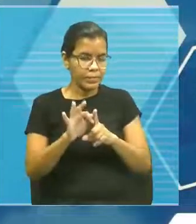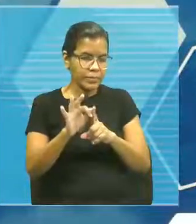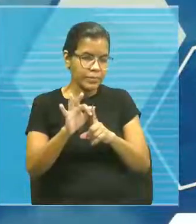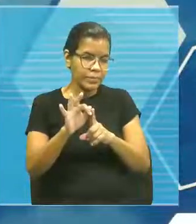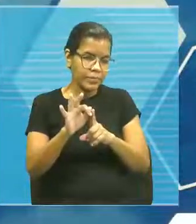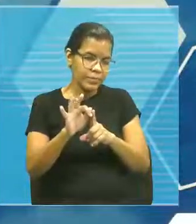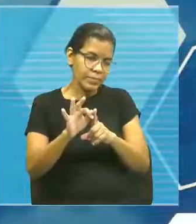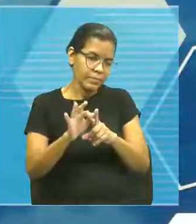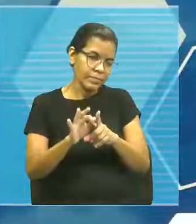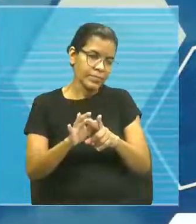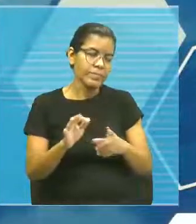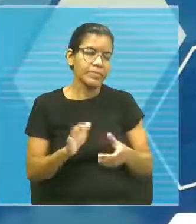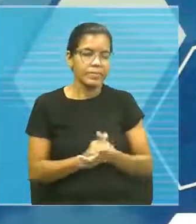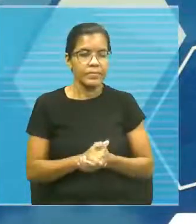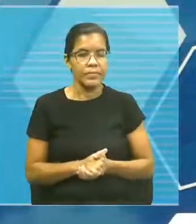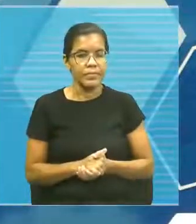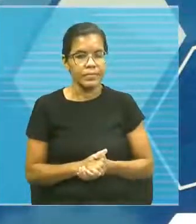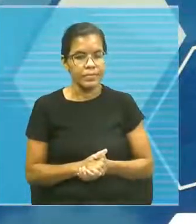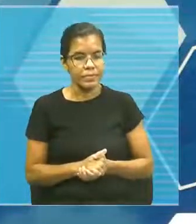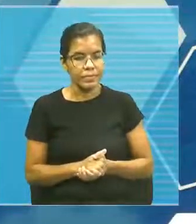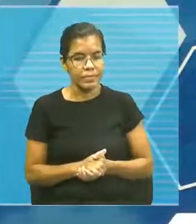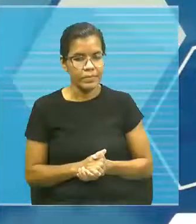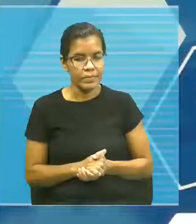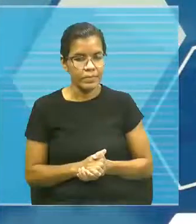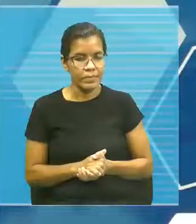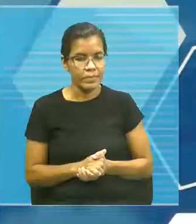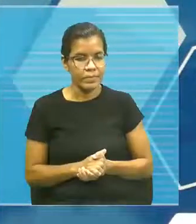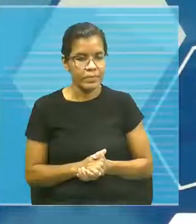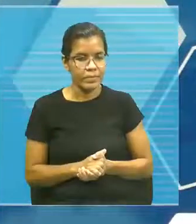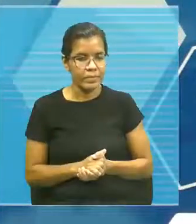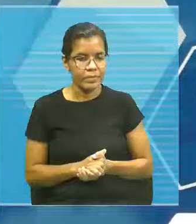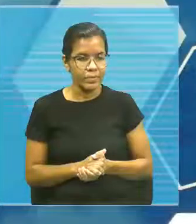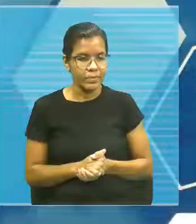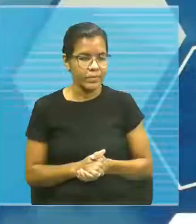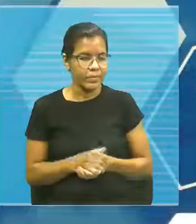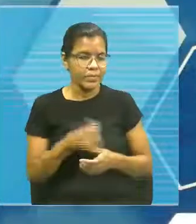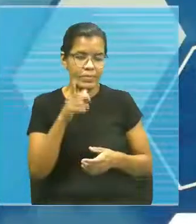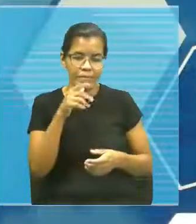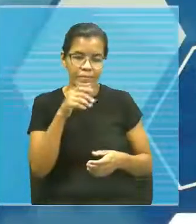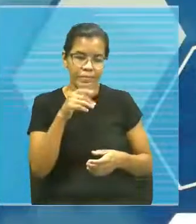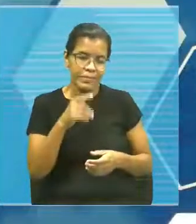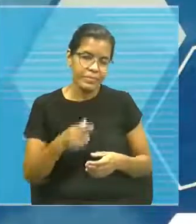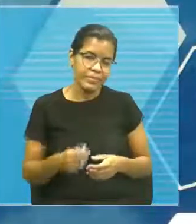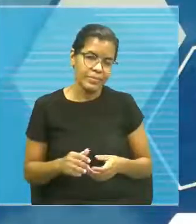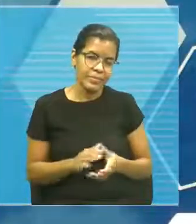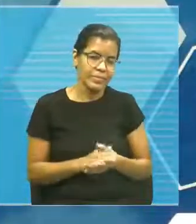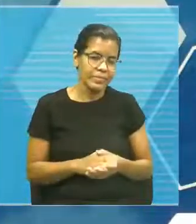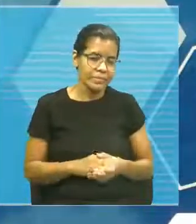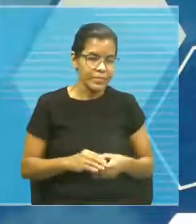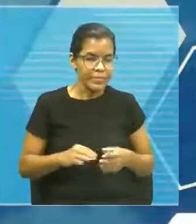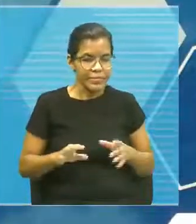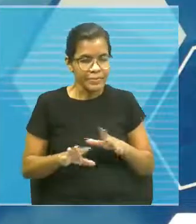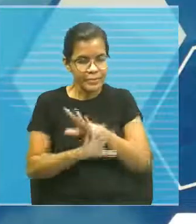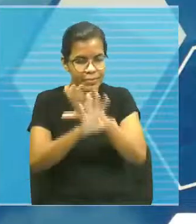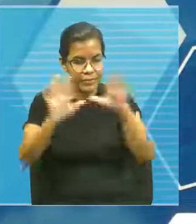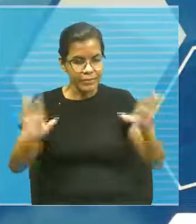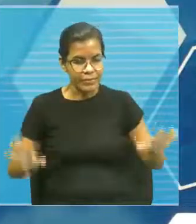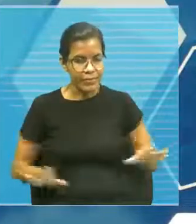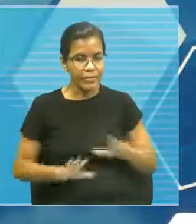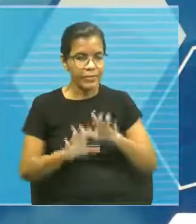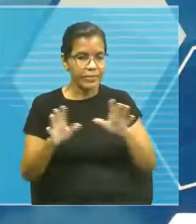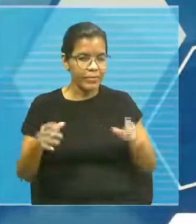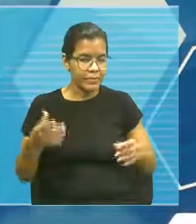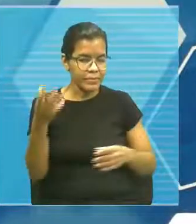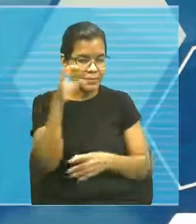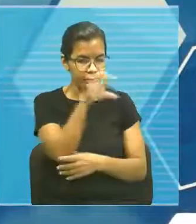Cassandra? Nesse calor bem aqui. Se joga uma água aqui, ó. Aí tu vai pra frente do ventilador. Vento quente,